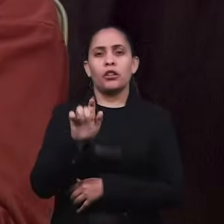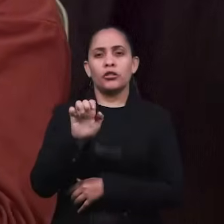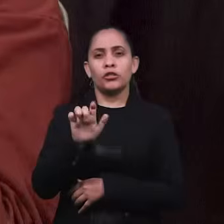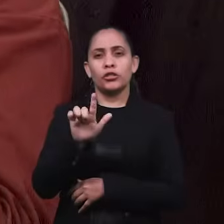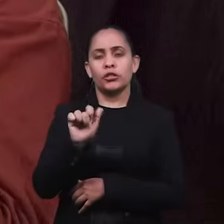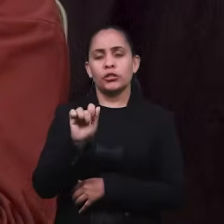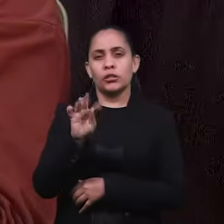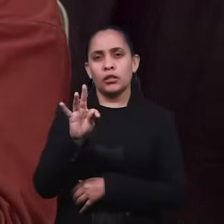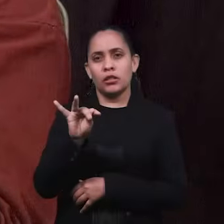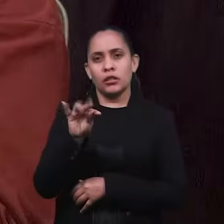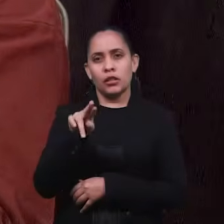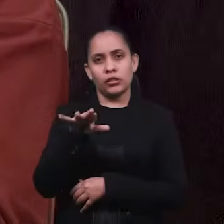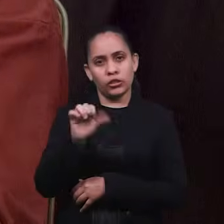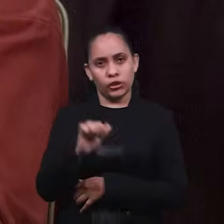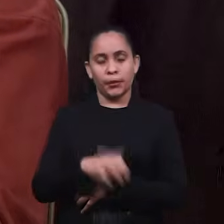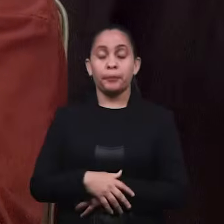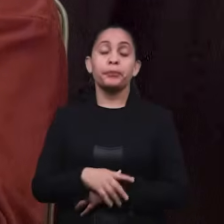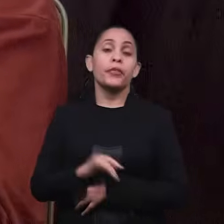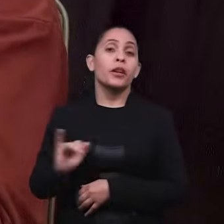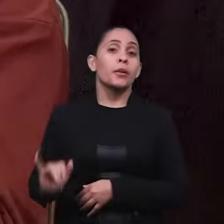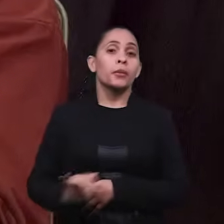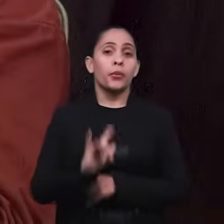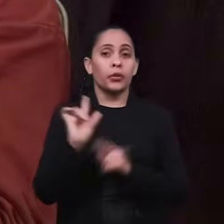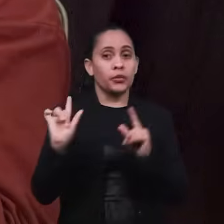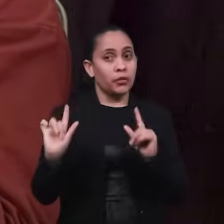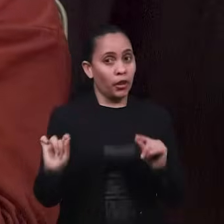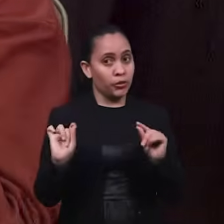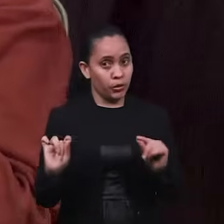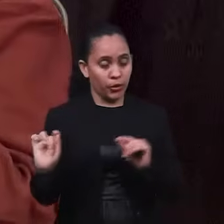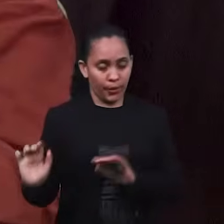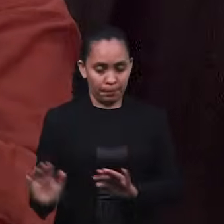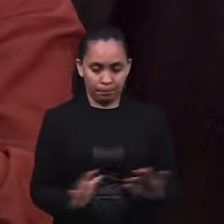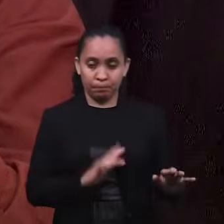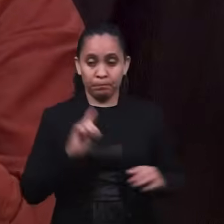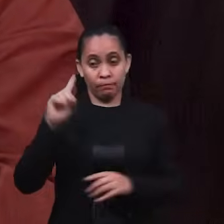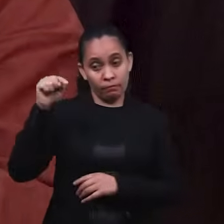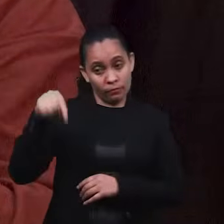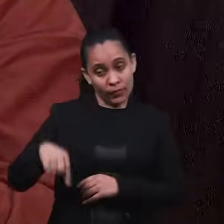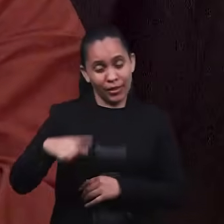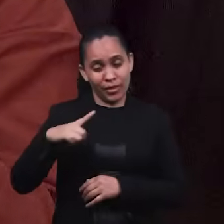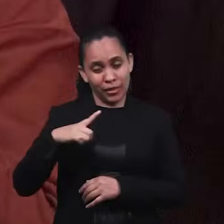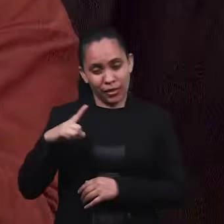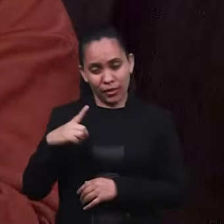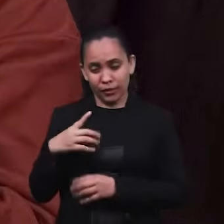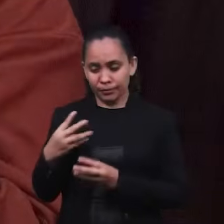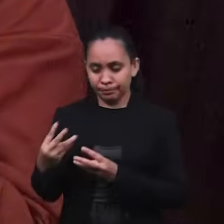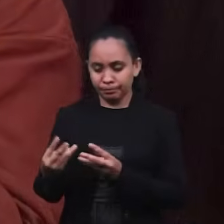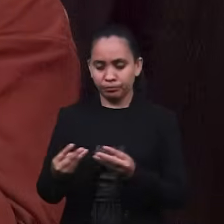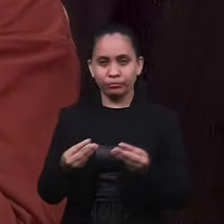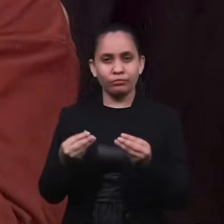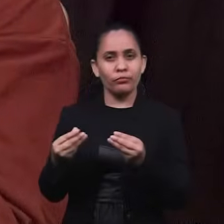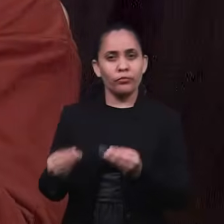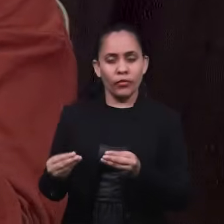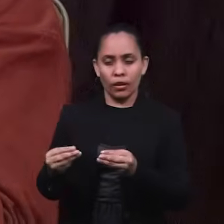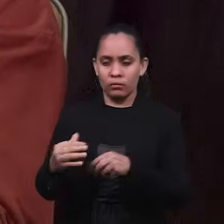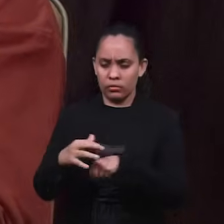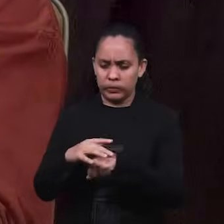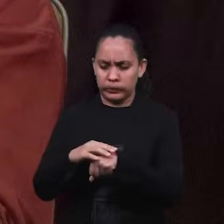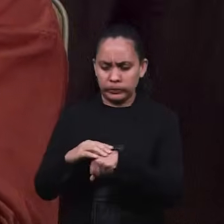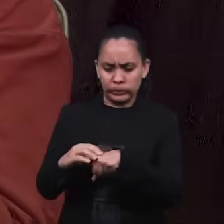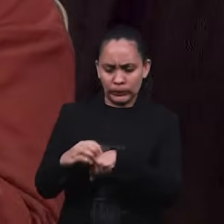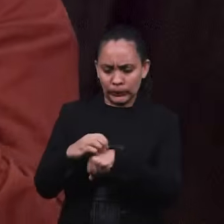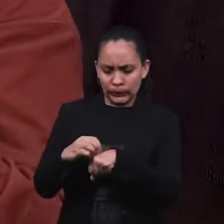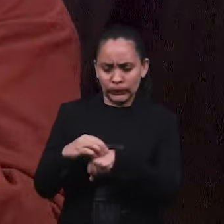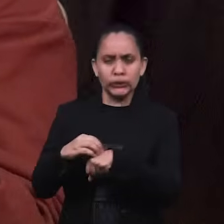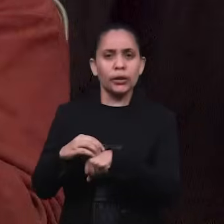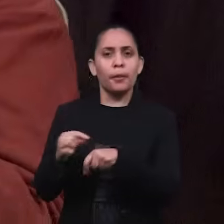né? Importante, e não pode deixar, porque ela tem uma parte que ela é mais áspera e a outra mais lisa, esse